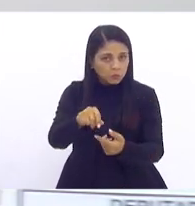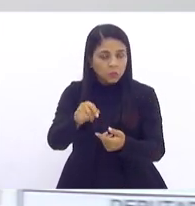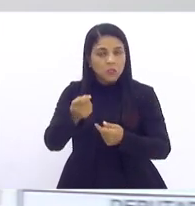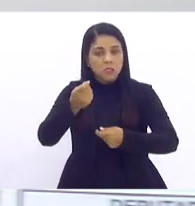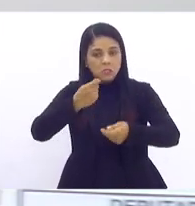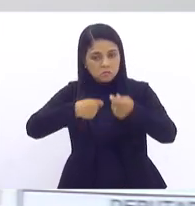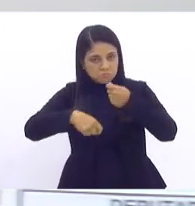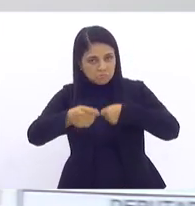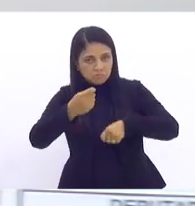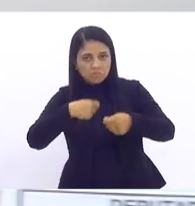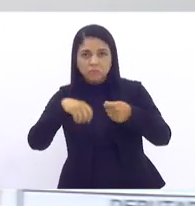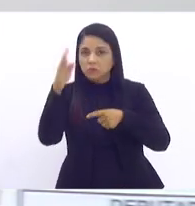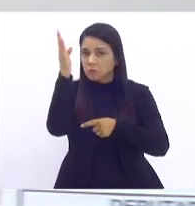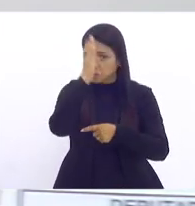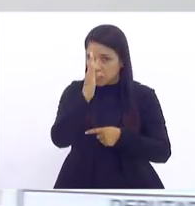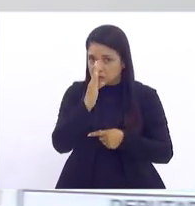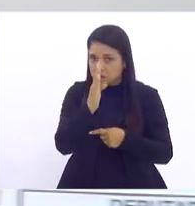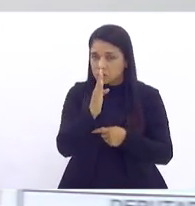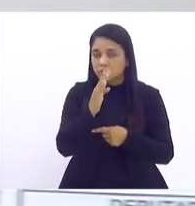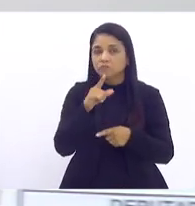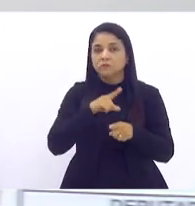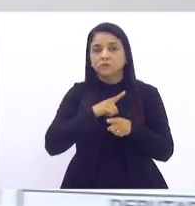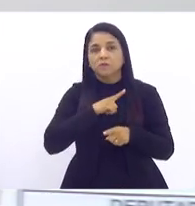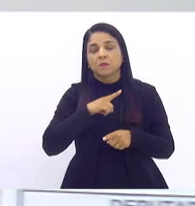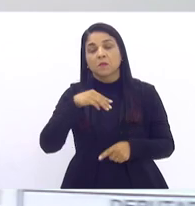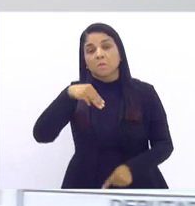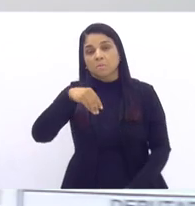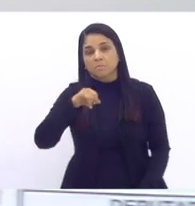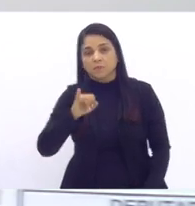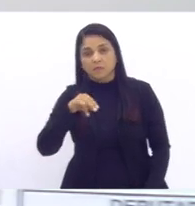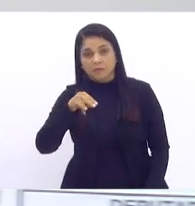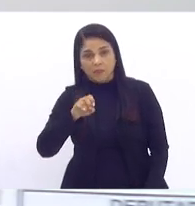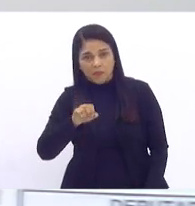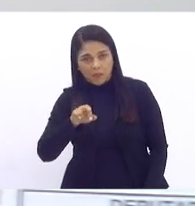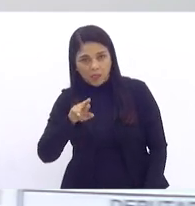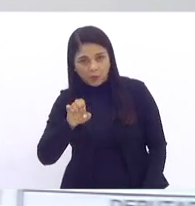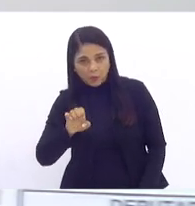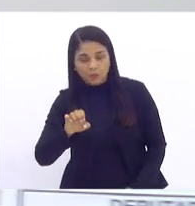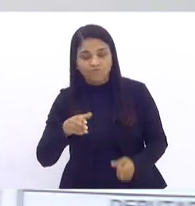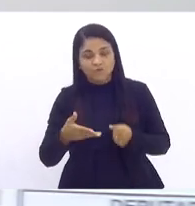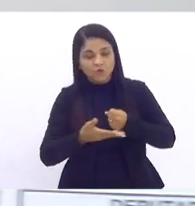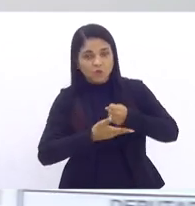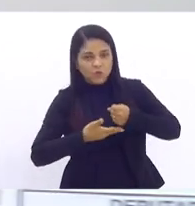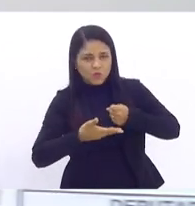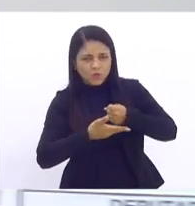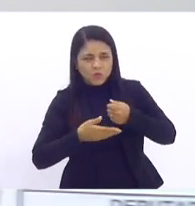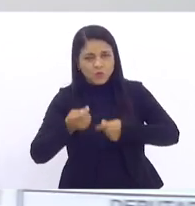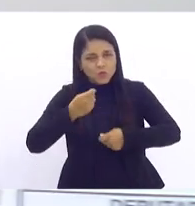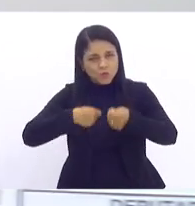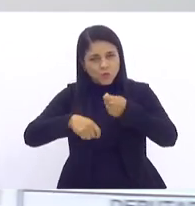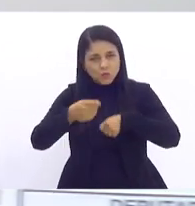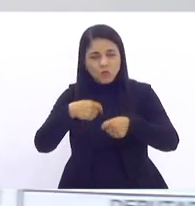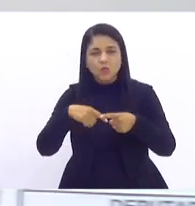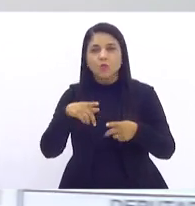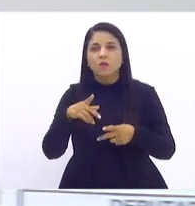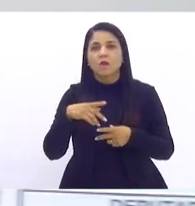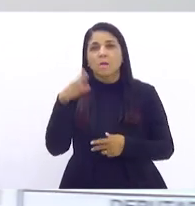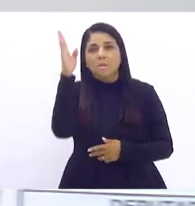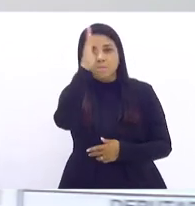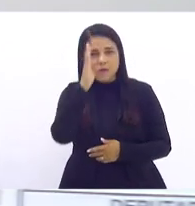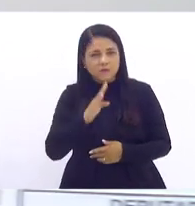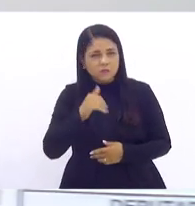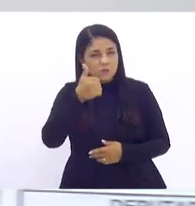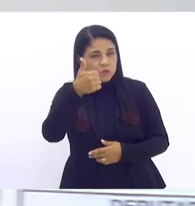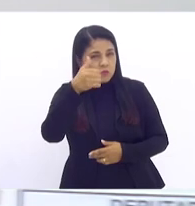nós temos no minério um comércio ainda primário Você tem uma ideia o Brasil participa de 18%